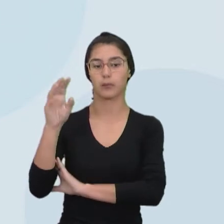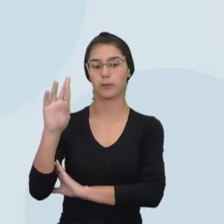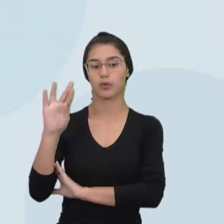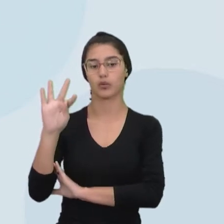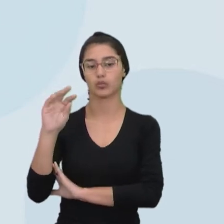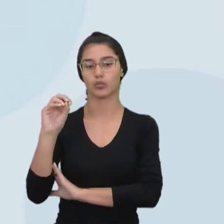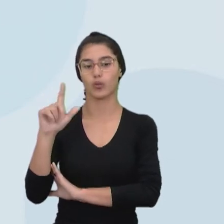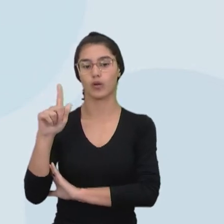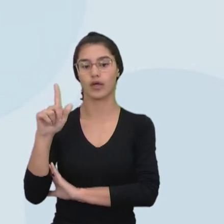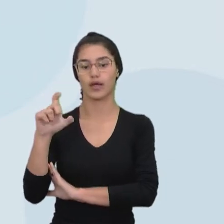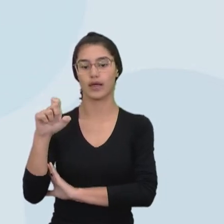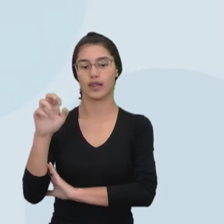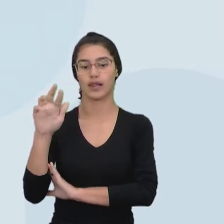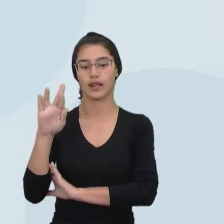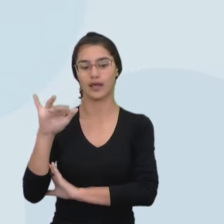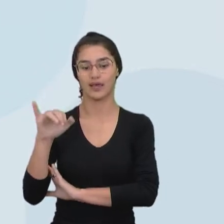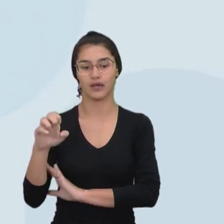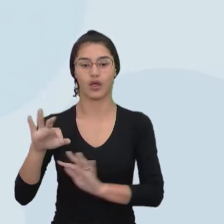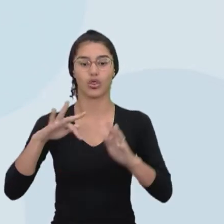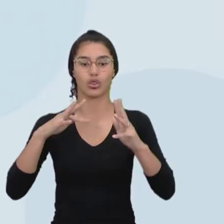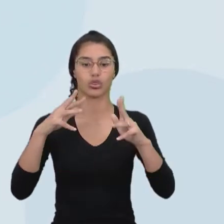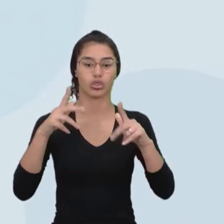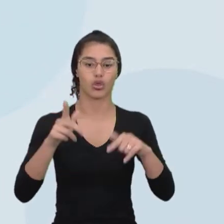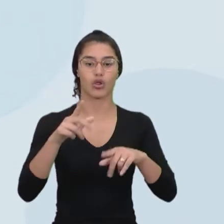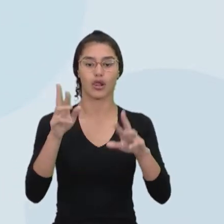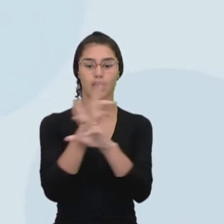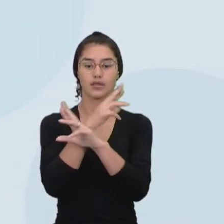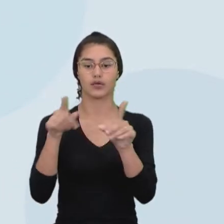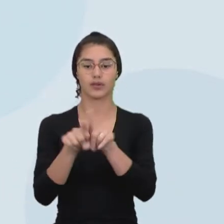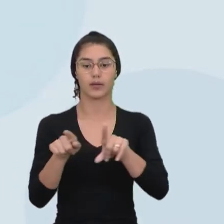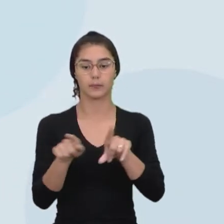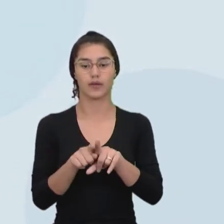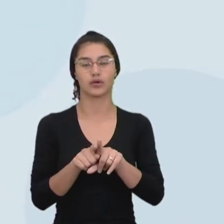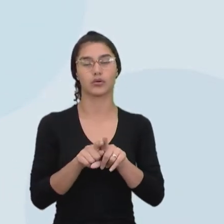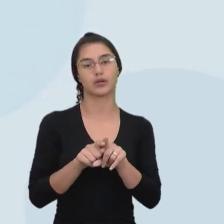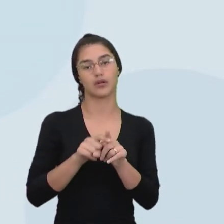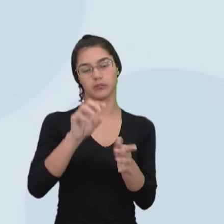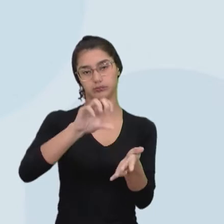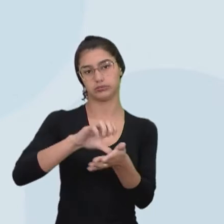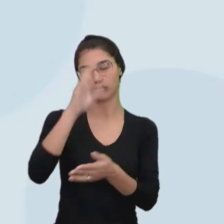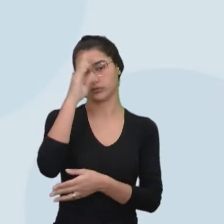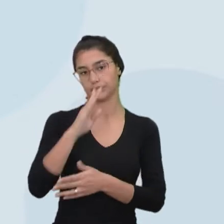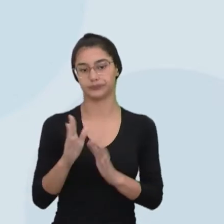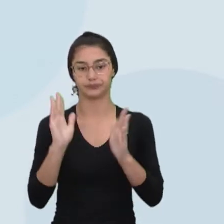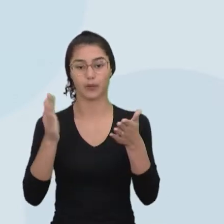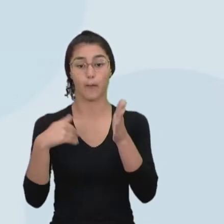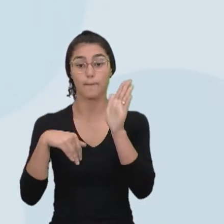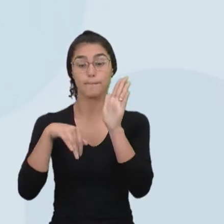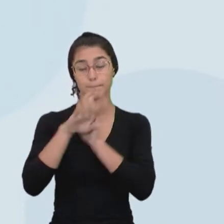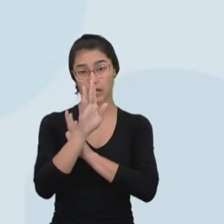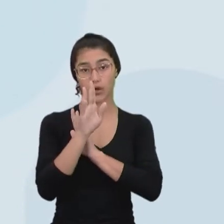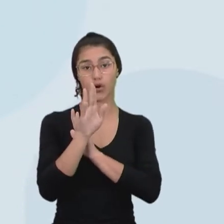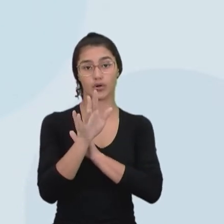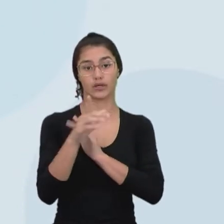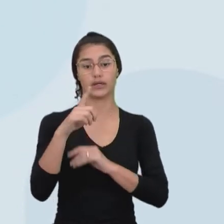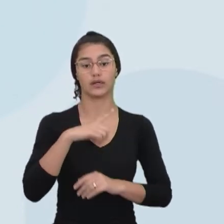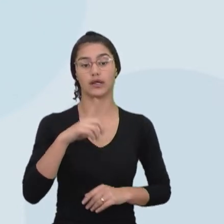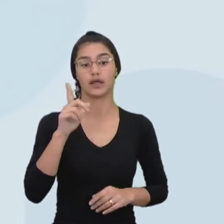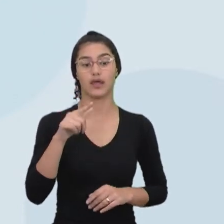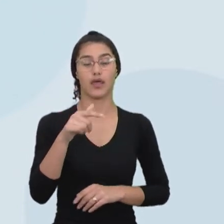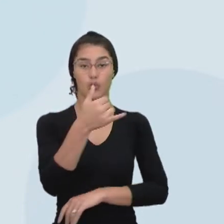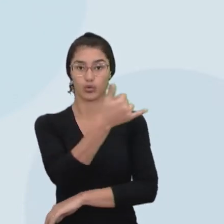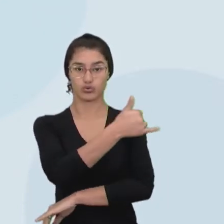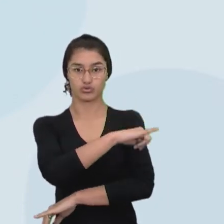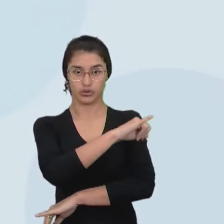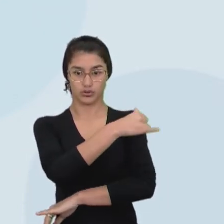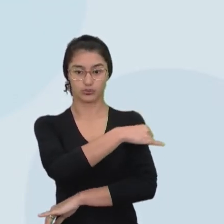essa relação aí das algumas capitais aí do Brasil. Hoje o maior poluente é o Rio de